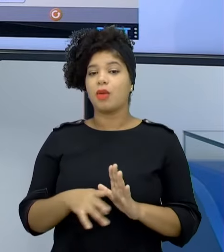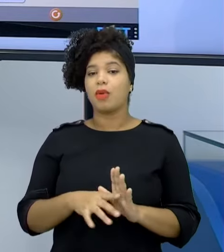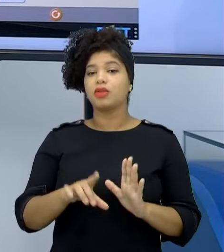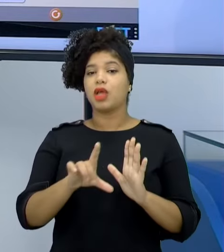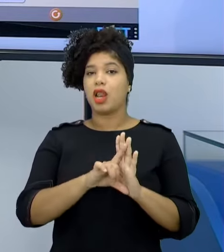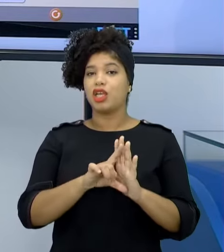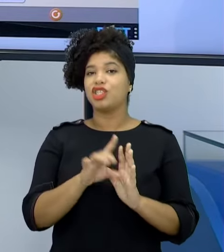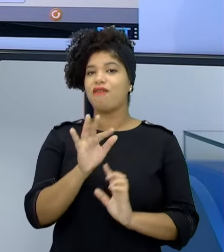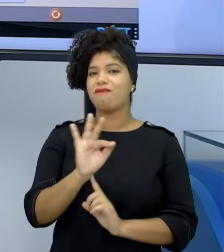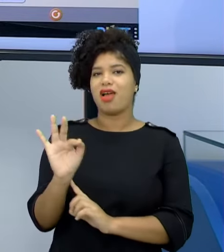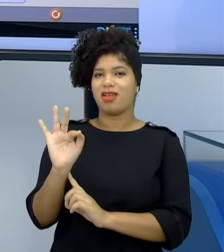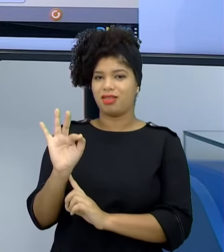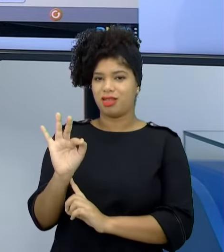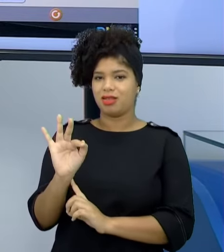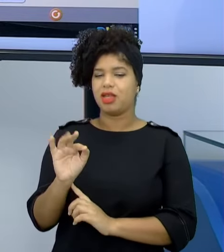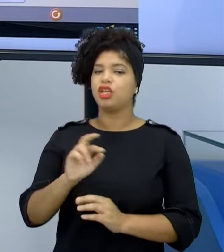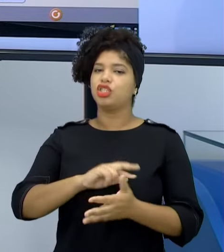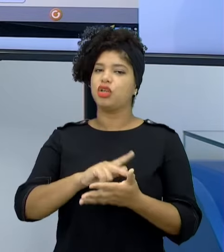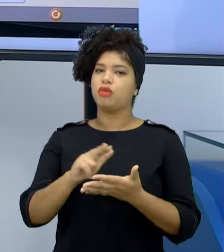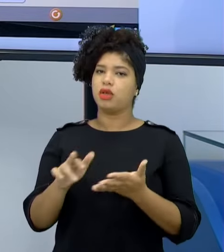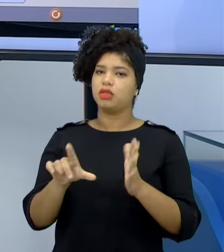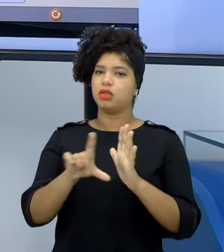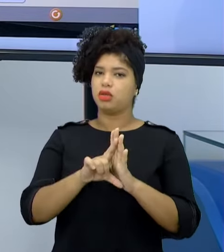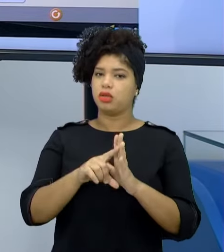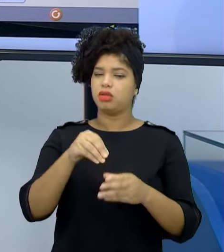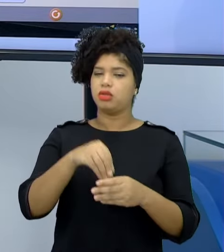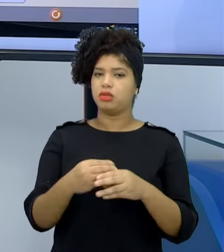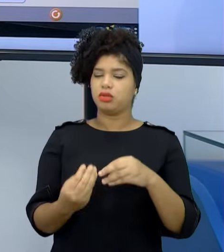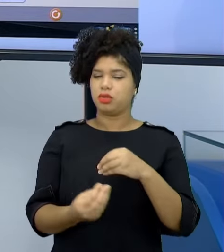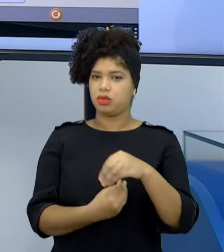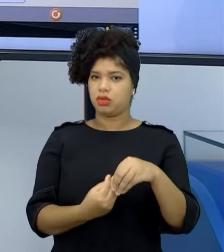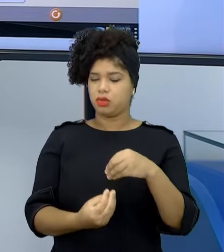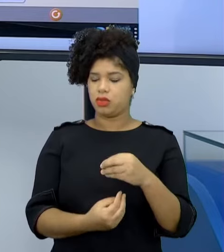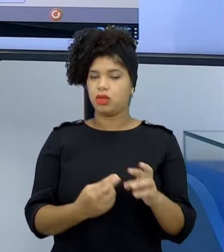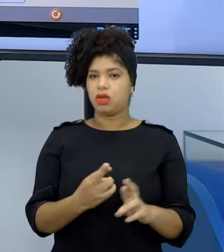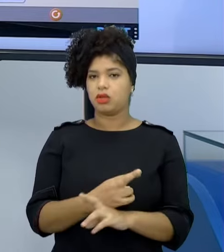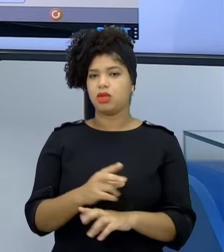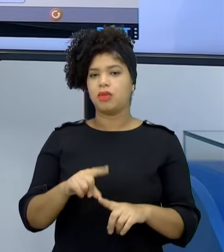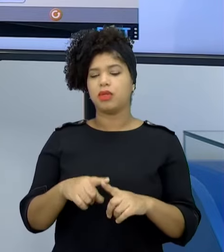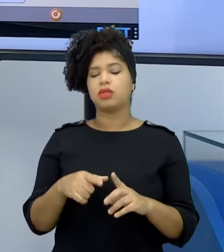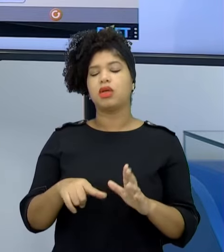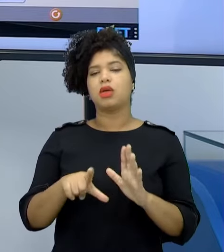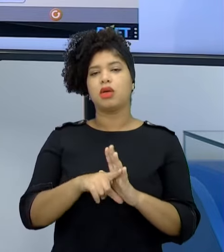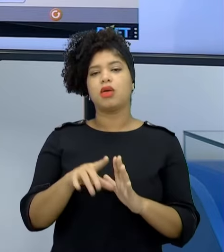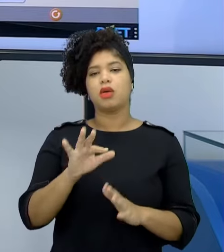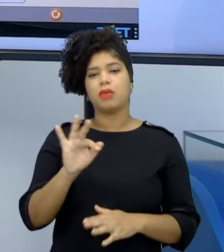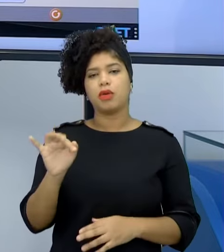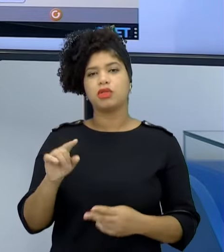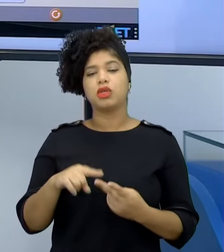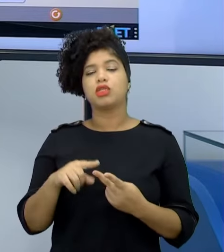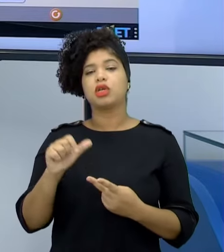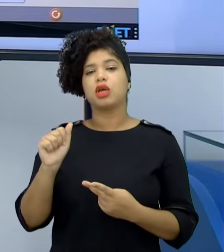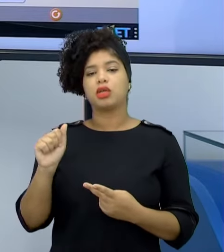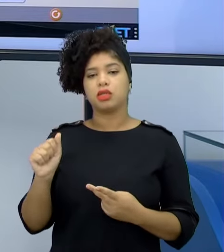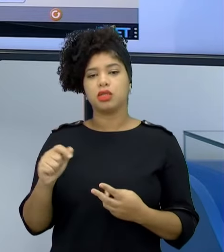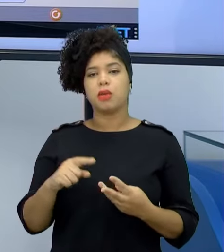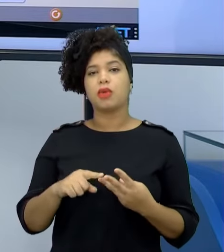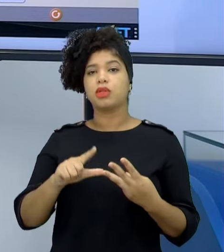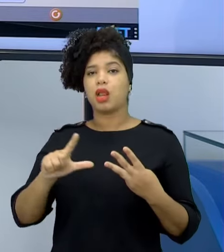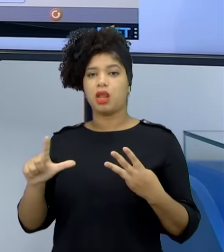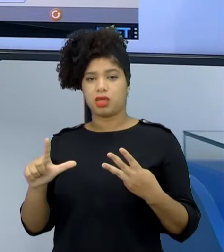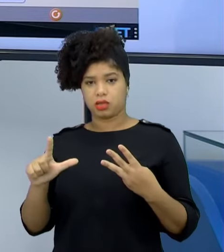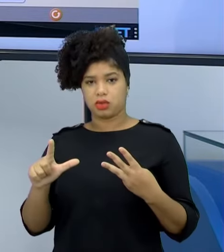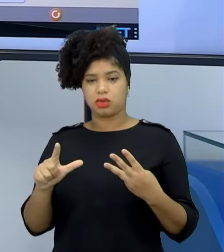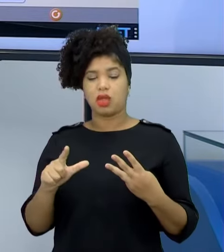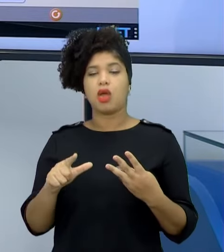Faraday. Na verdade, são várias leis que estão ali envolvidas. Lei de Faraday, lei de Ampère, lei de Lenz, a